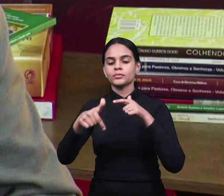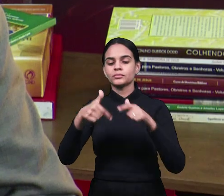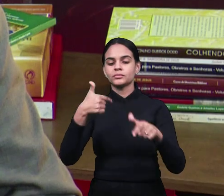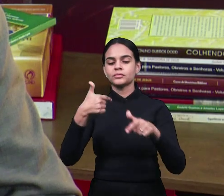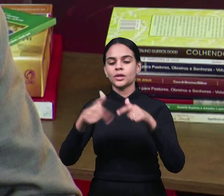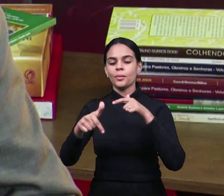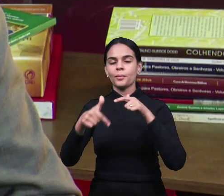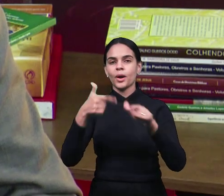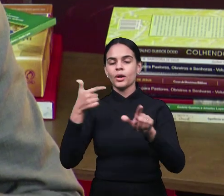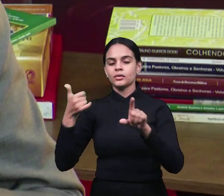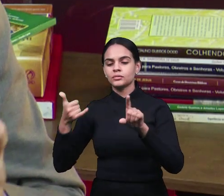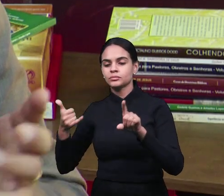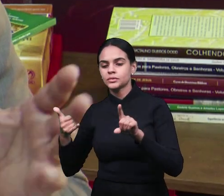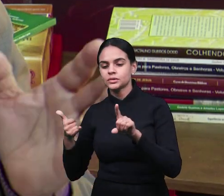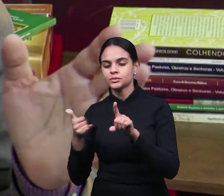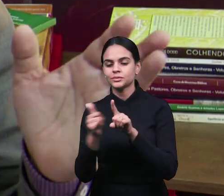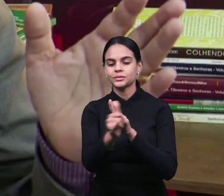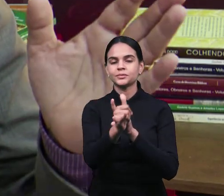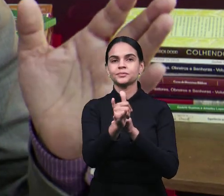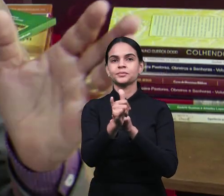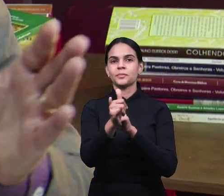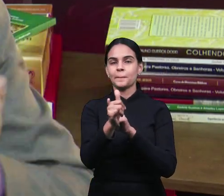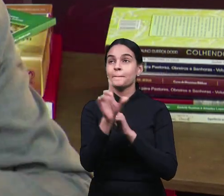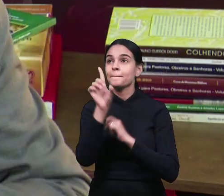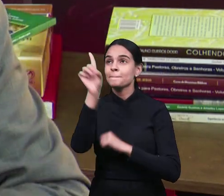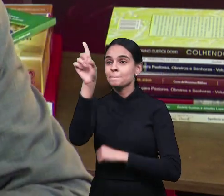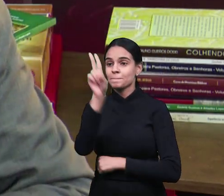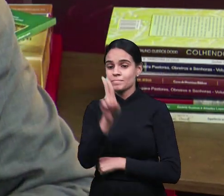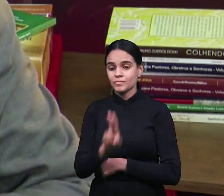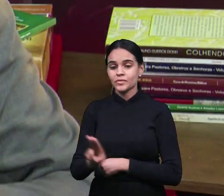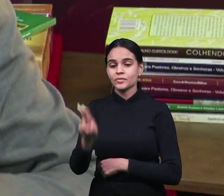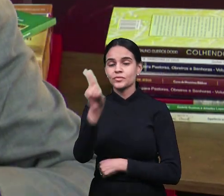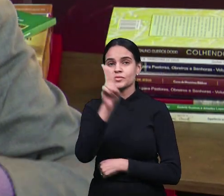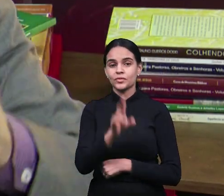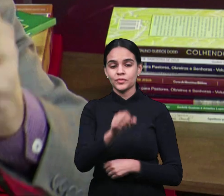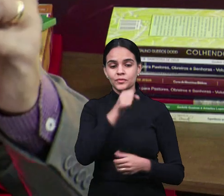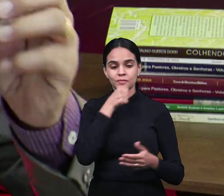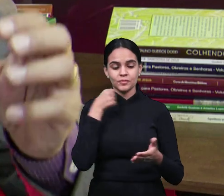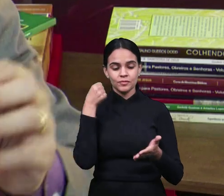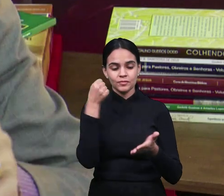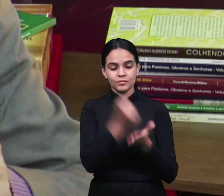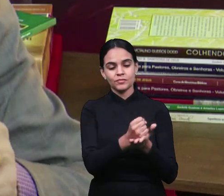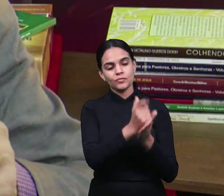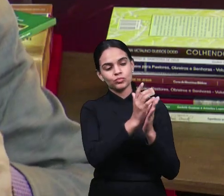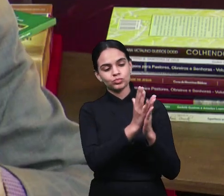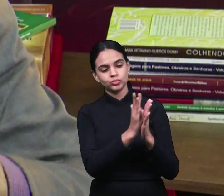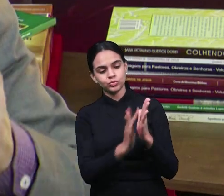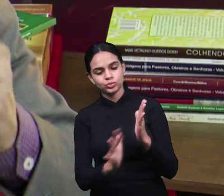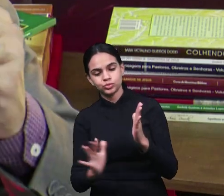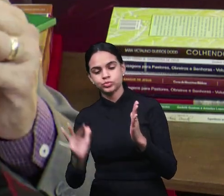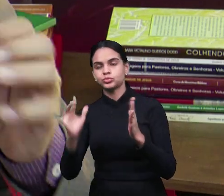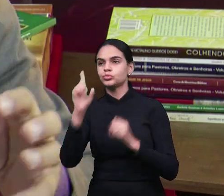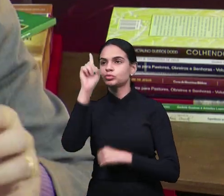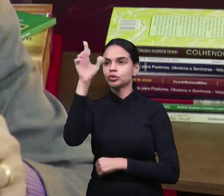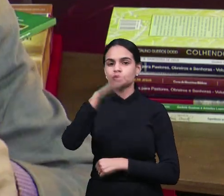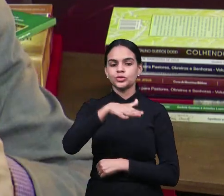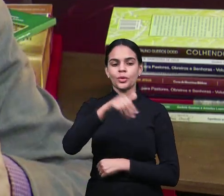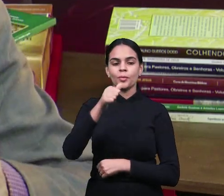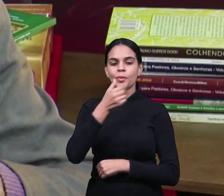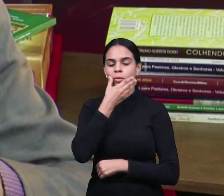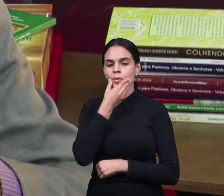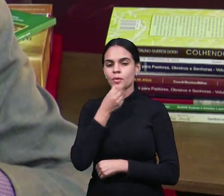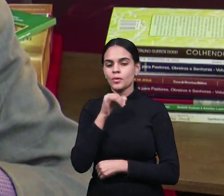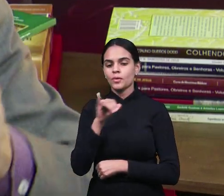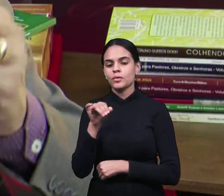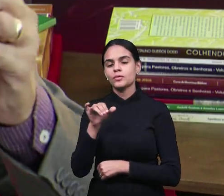para profetizarem, e eles foram usados em todo o Velho Testamento. Deus foi usando, levantou Isaías,